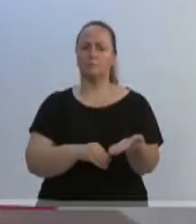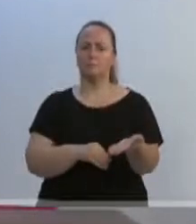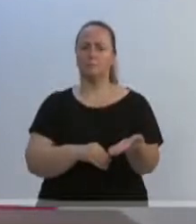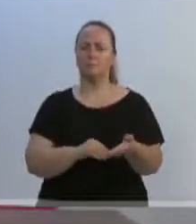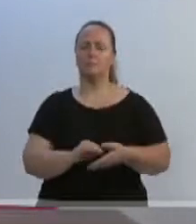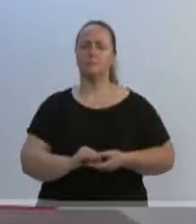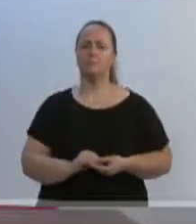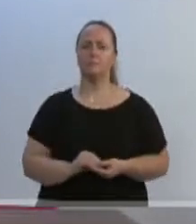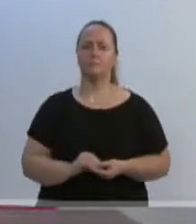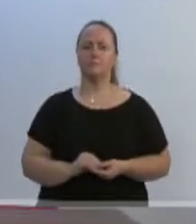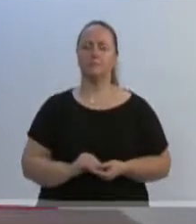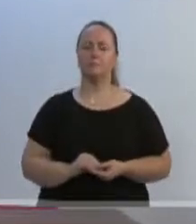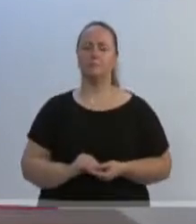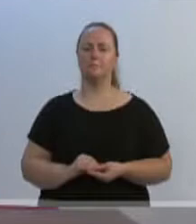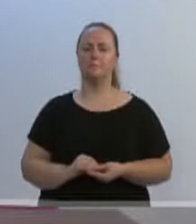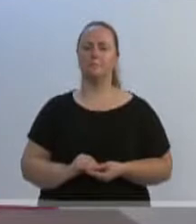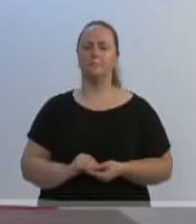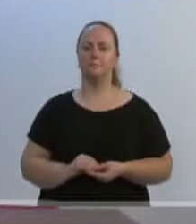e